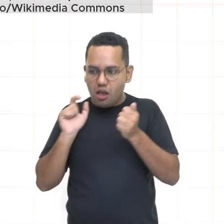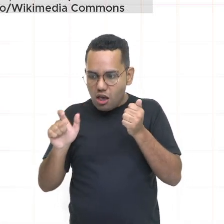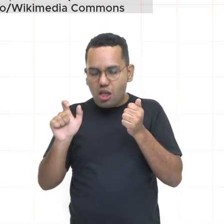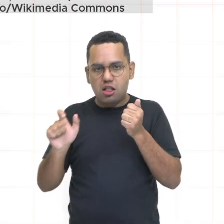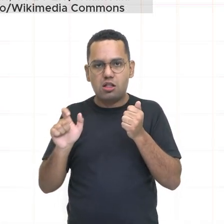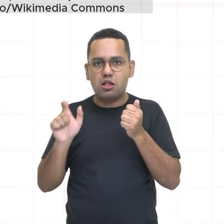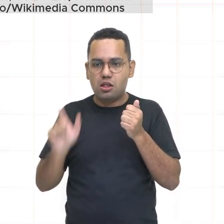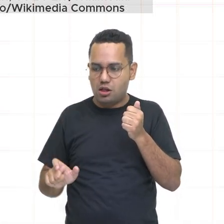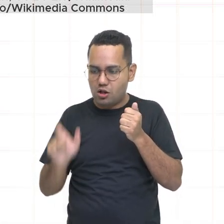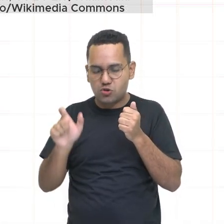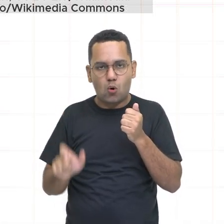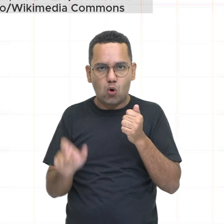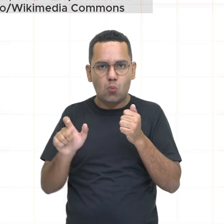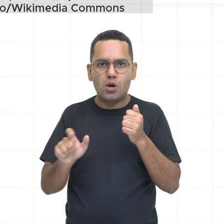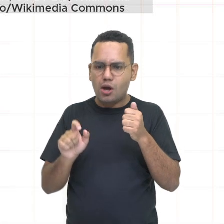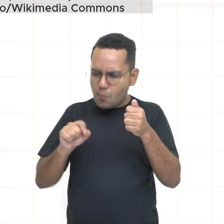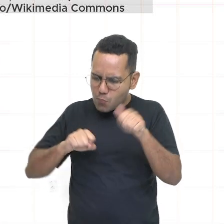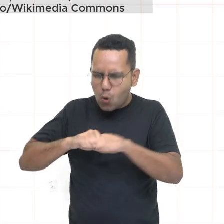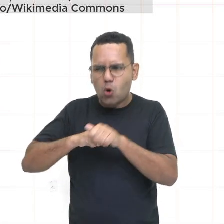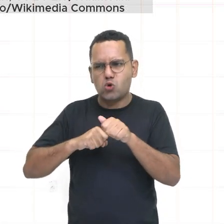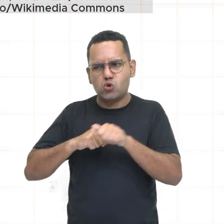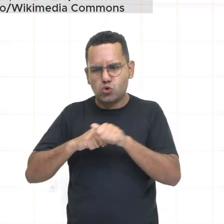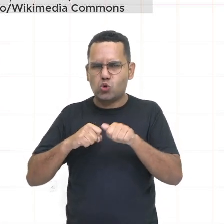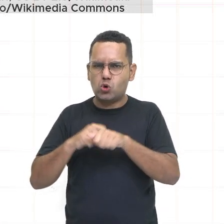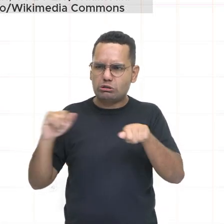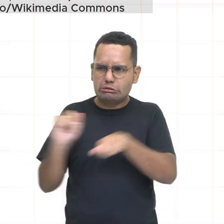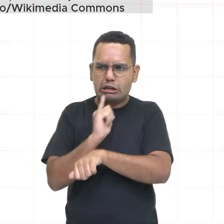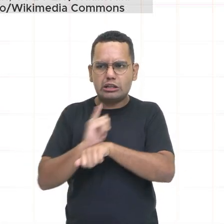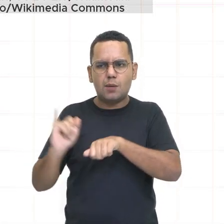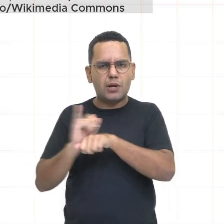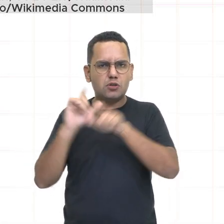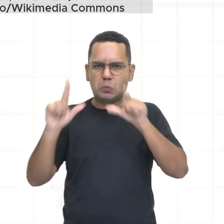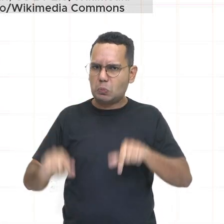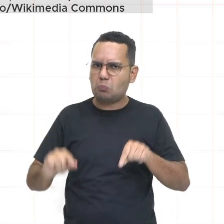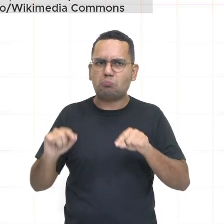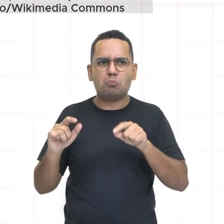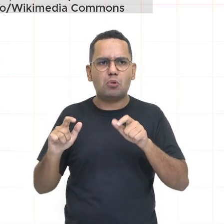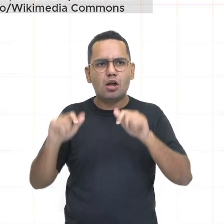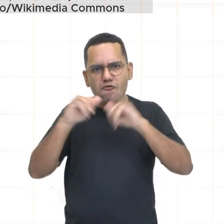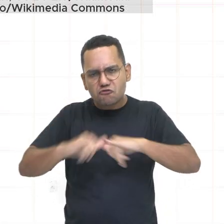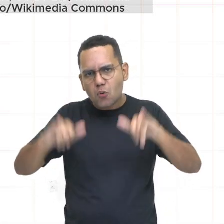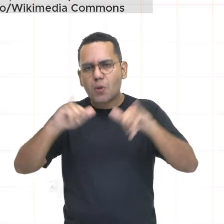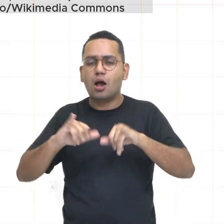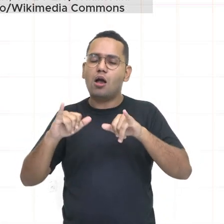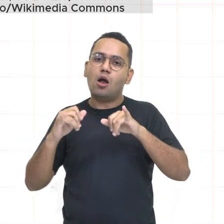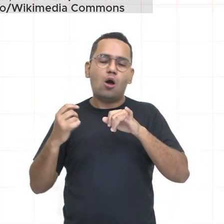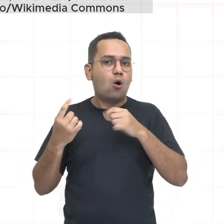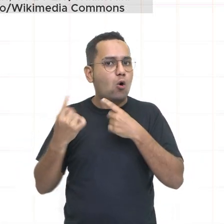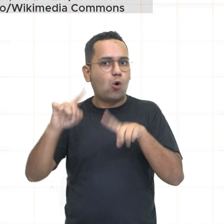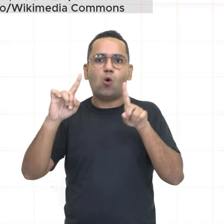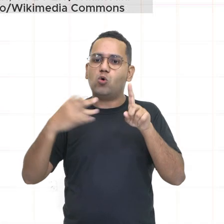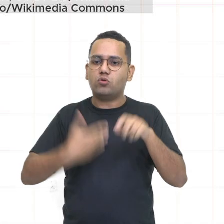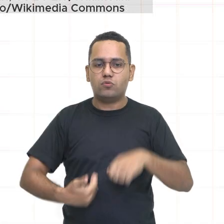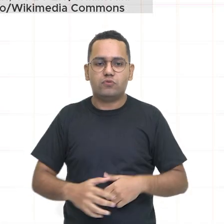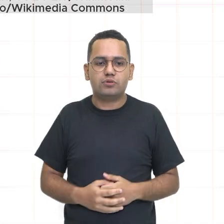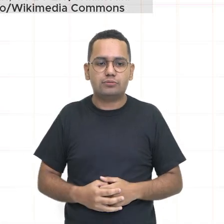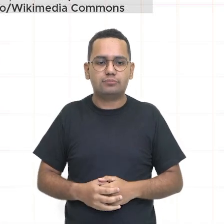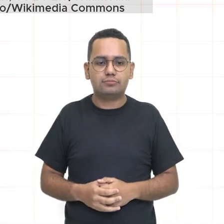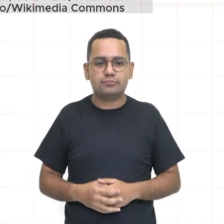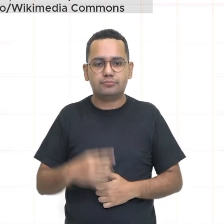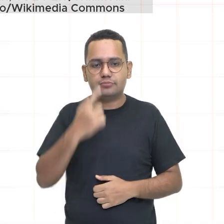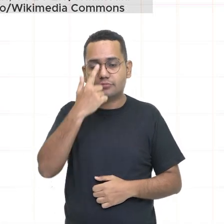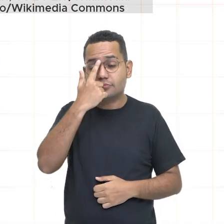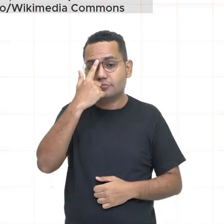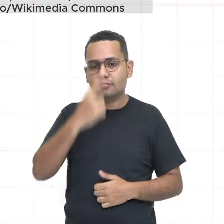nazista, ele fez, certo? Então, desde experimentos com crianças foram feitos dentro desse sistema aí